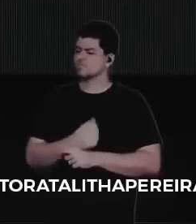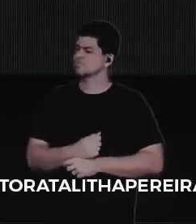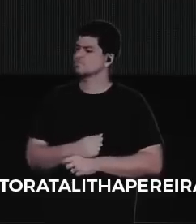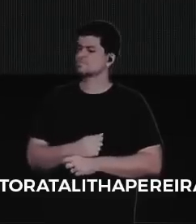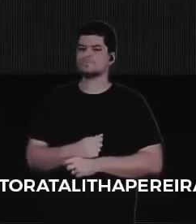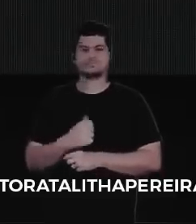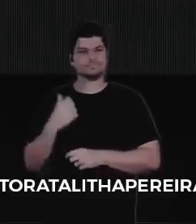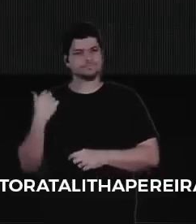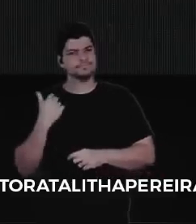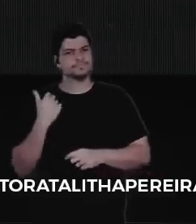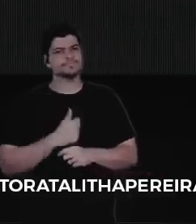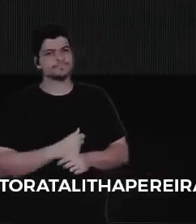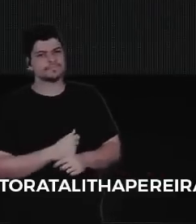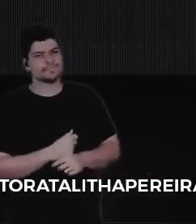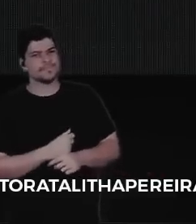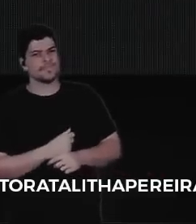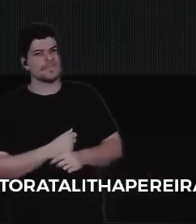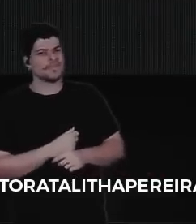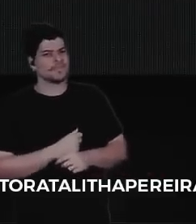E ela,